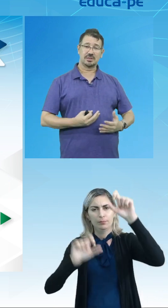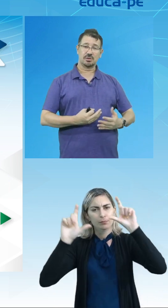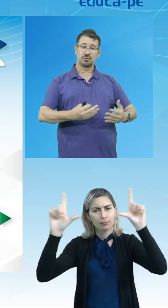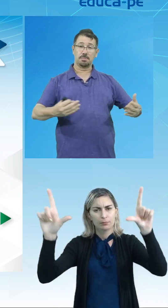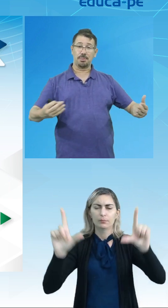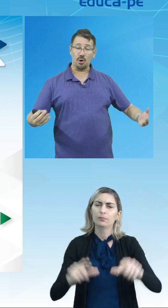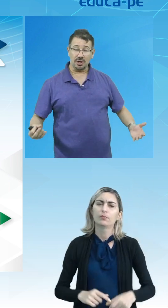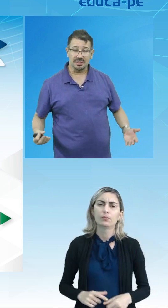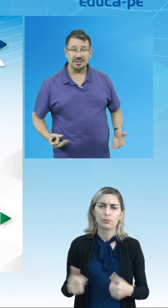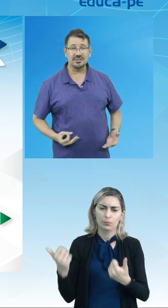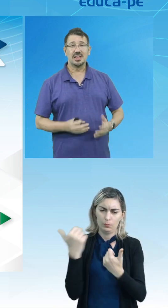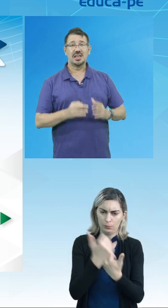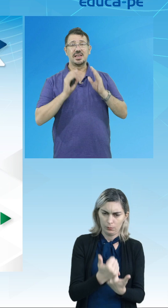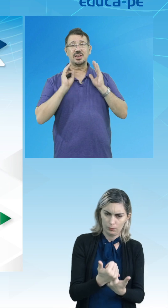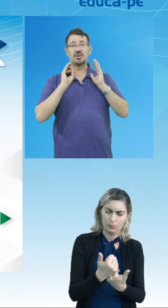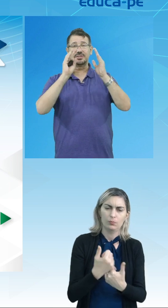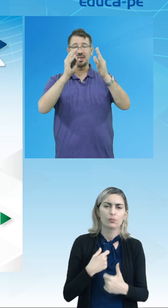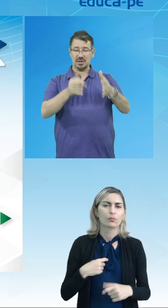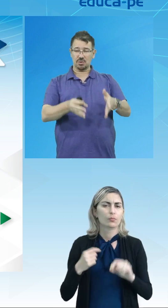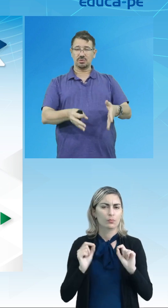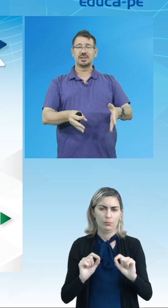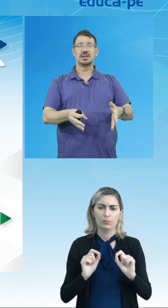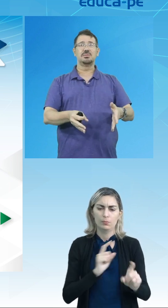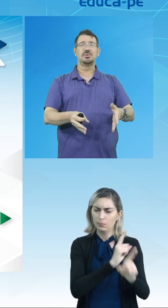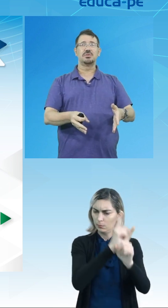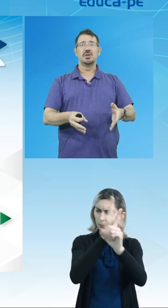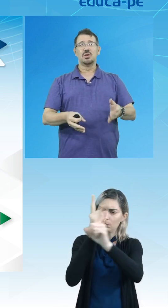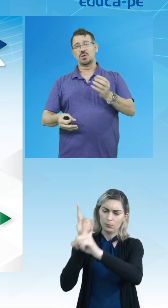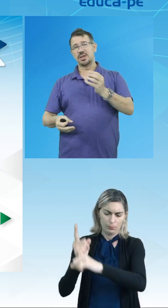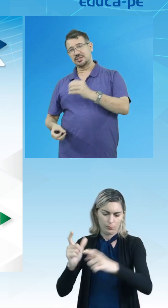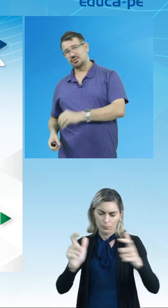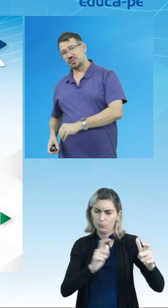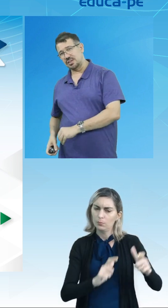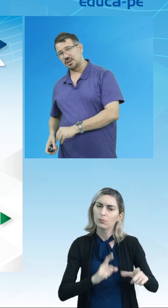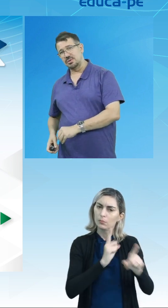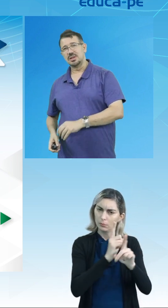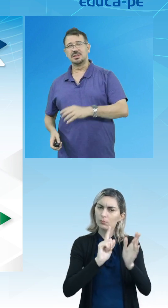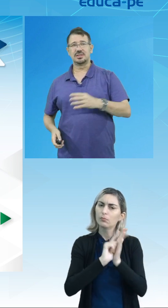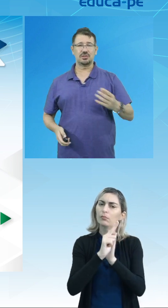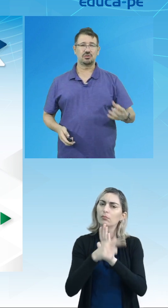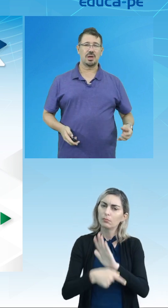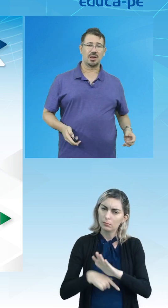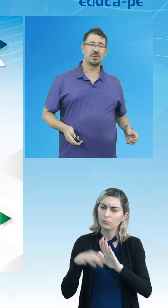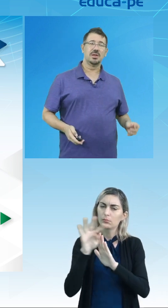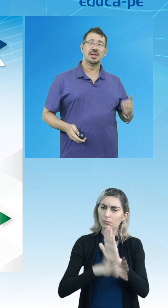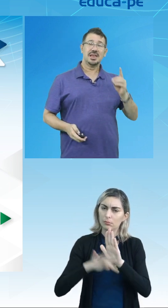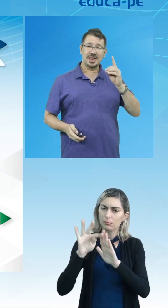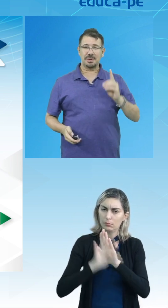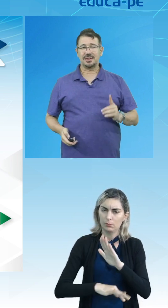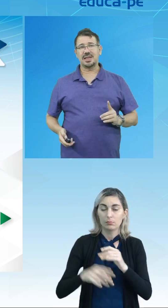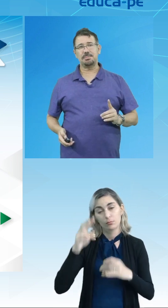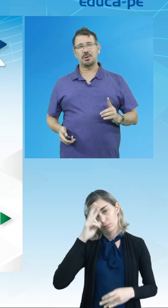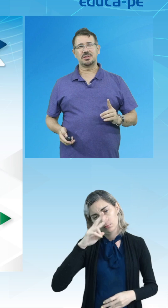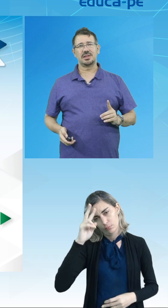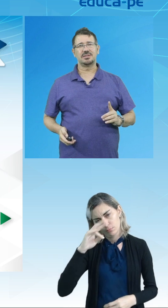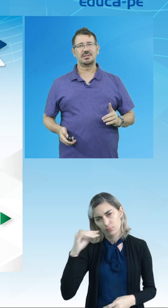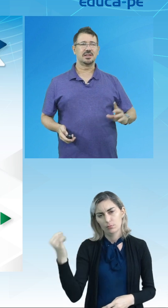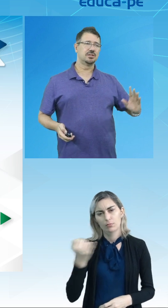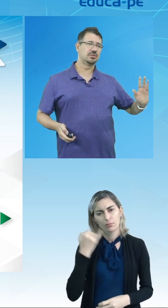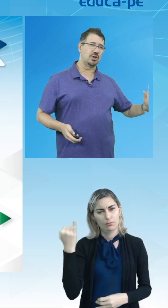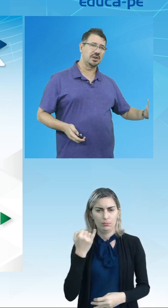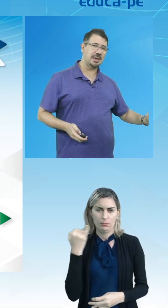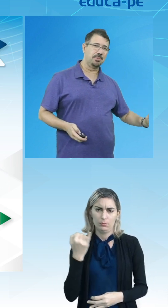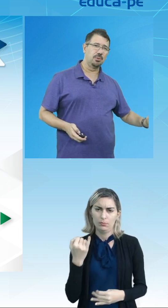locais, são suportes em que nós encontramos esse gênero textual. E lembrar da